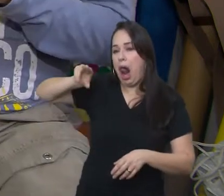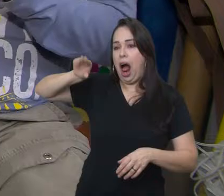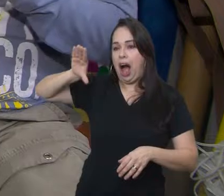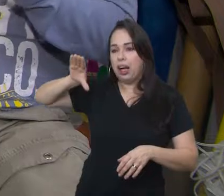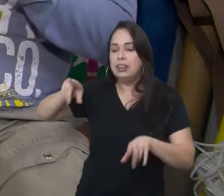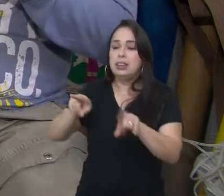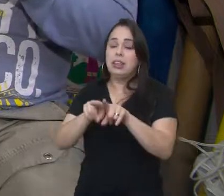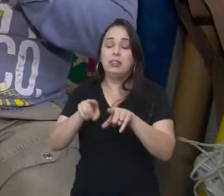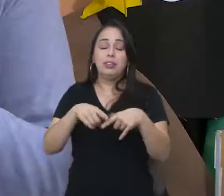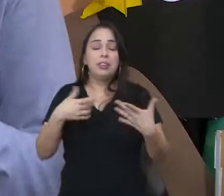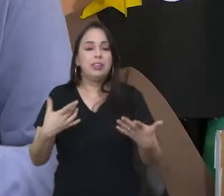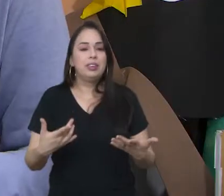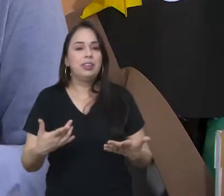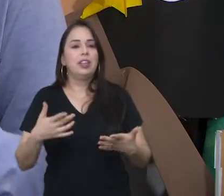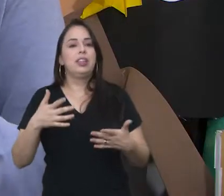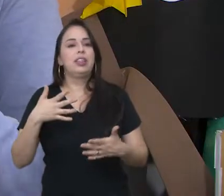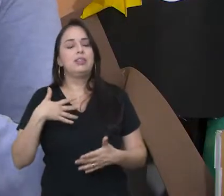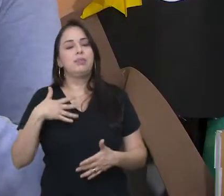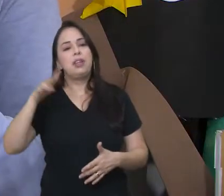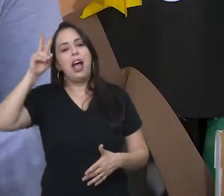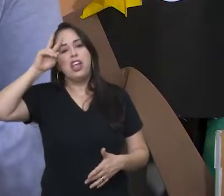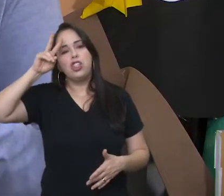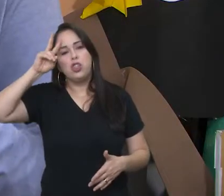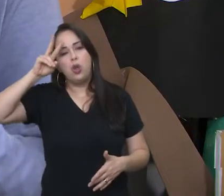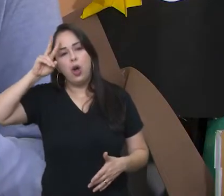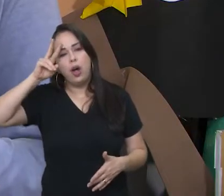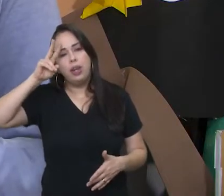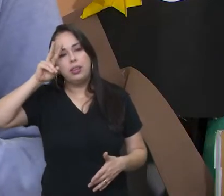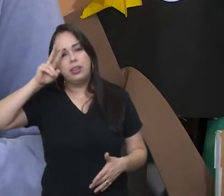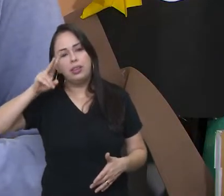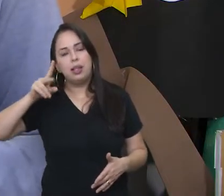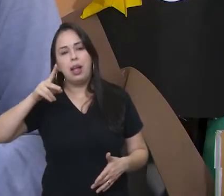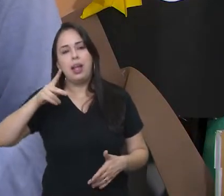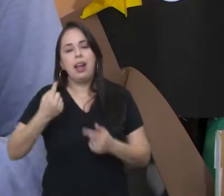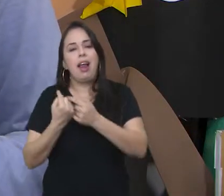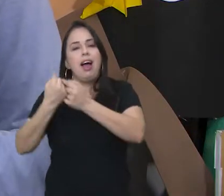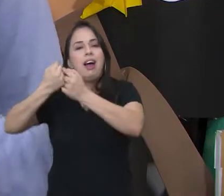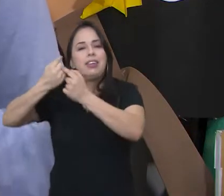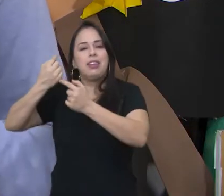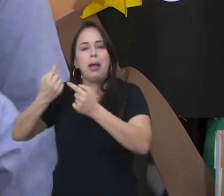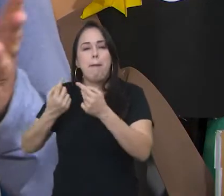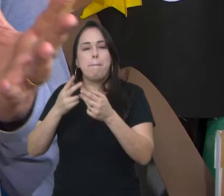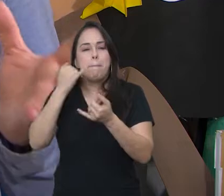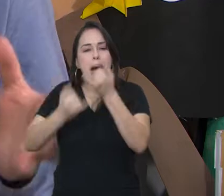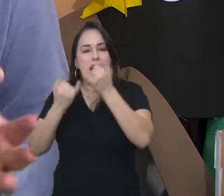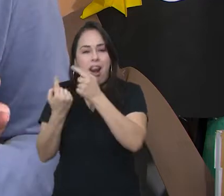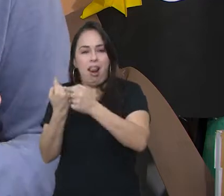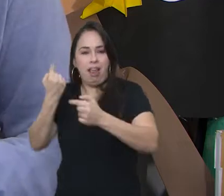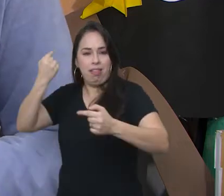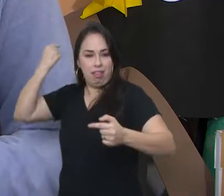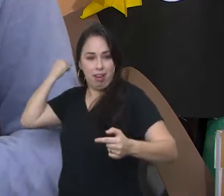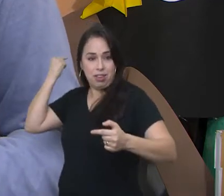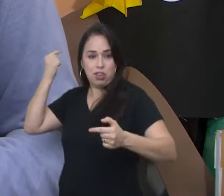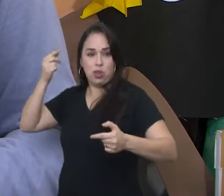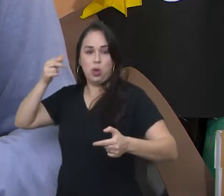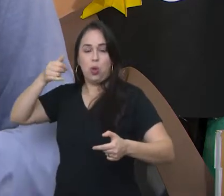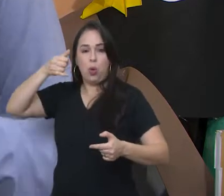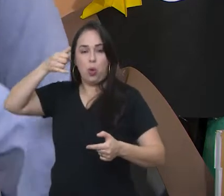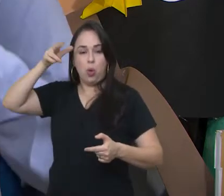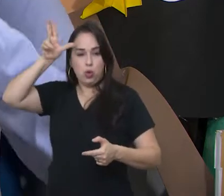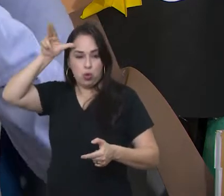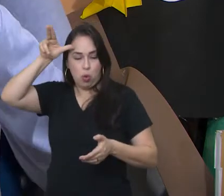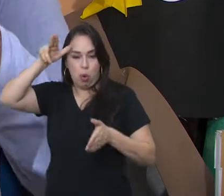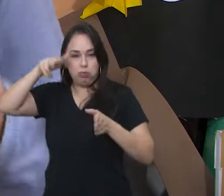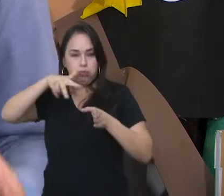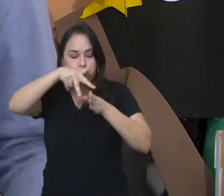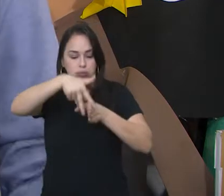Então, assim, a história eu contextualizo na época dos tropeiros. Então, foram os tropeiros que ocuparam o Vale do Paraíba